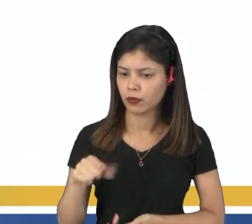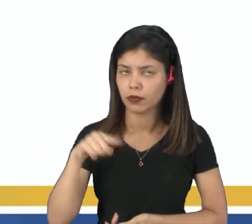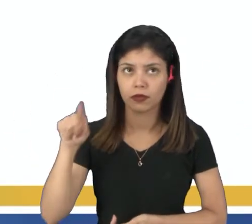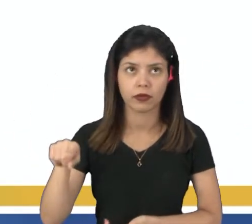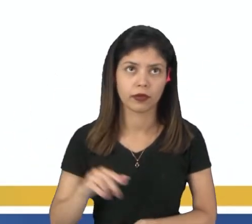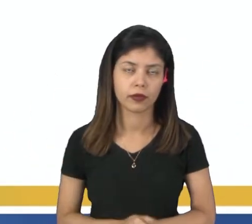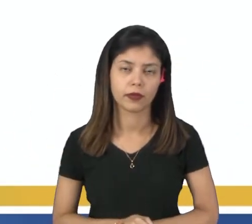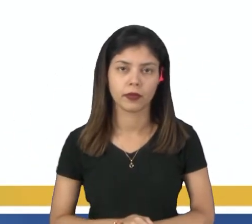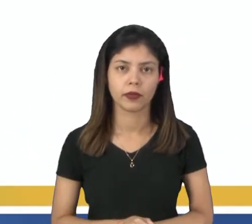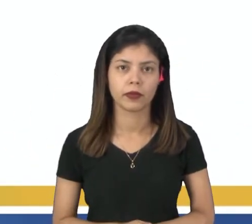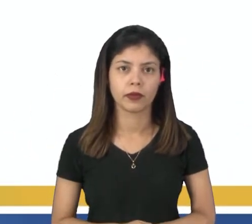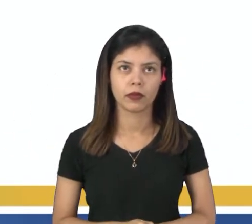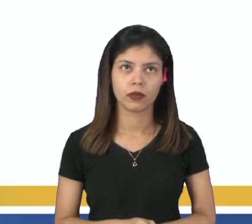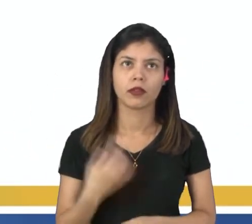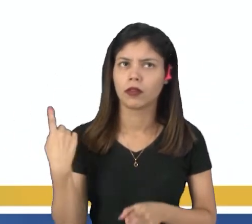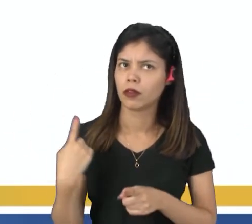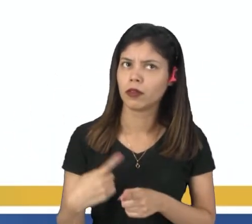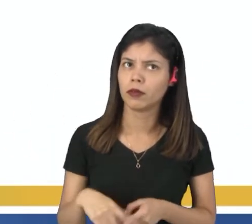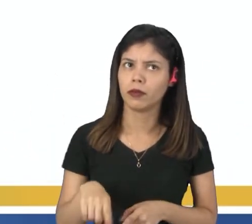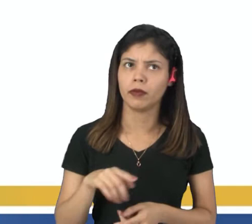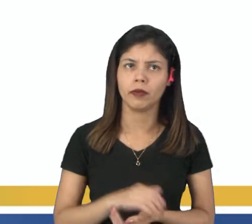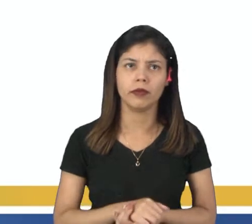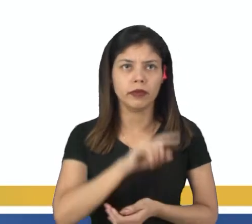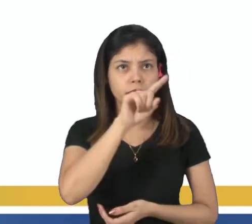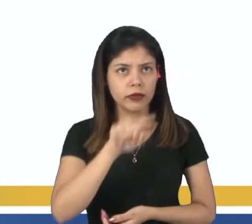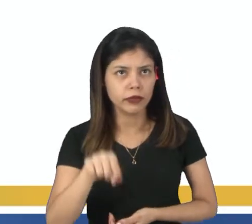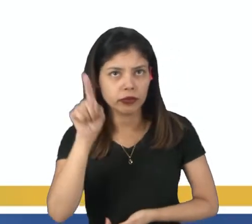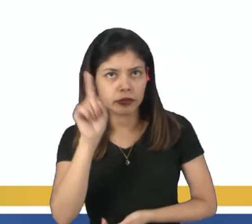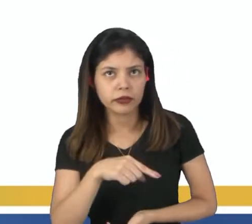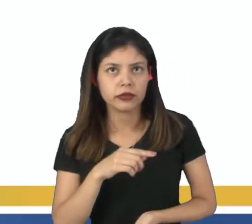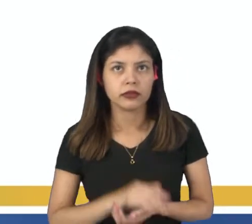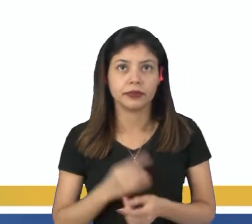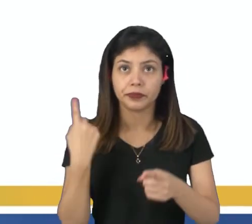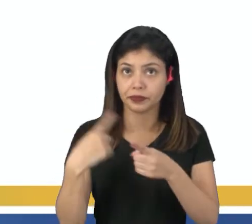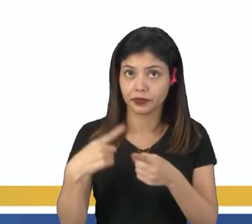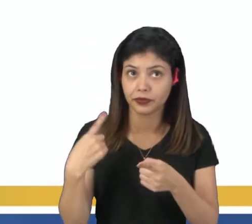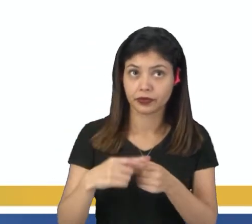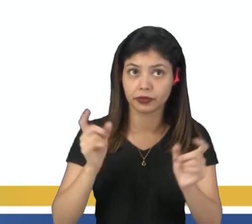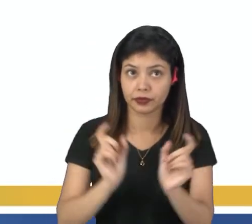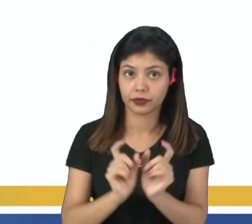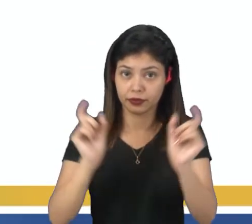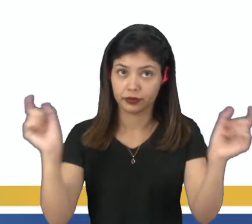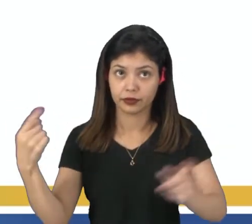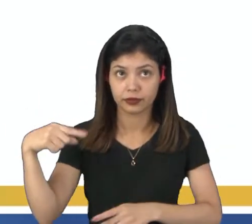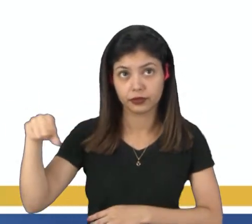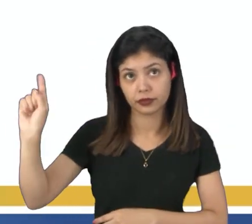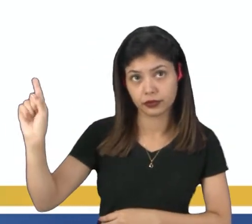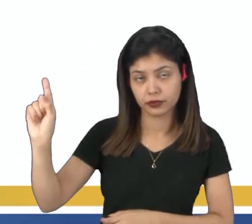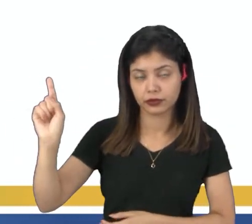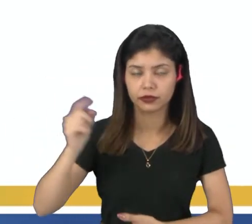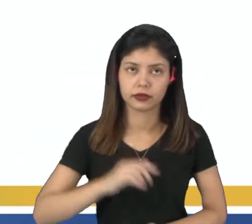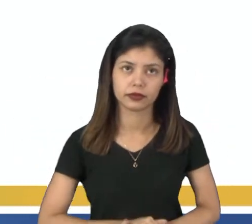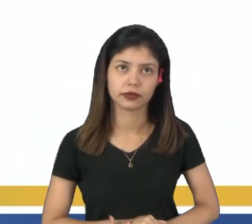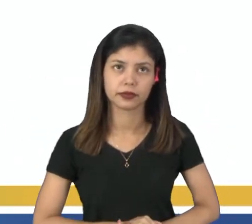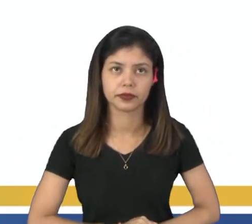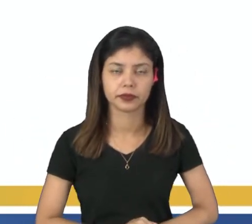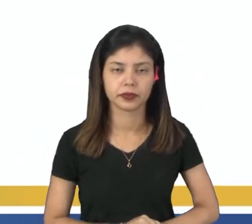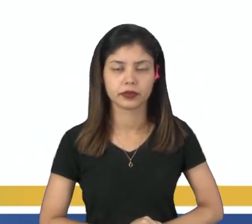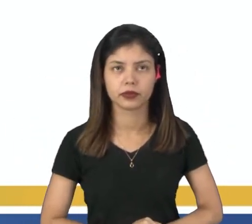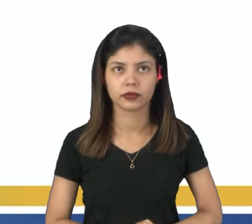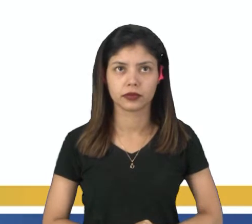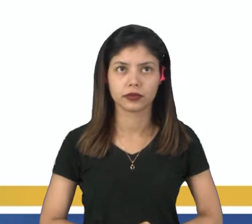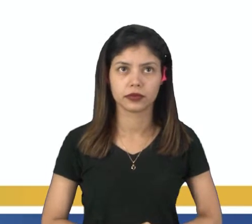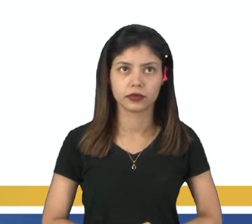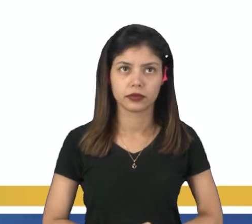acento. Olha a pergunta. Assinale a alternativa que aponta o uso do porquê separado e sem